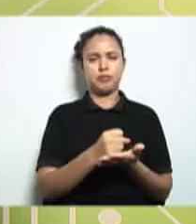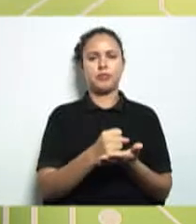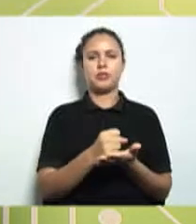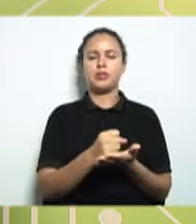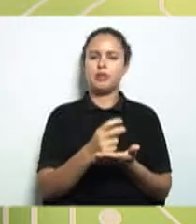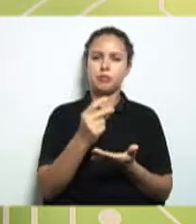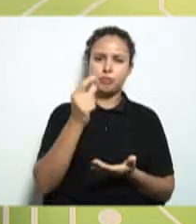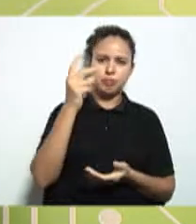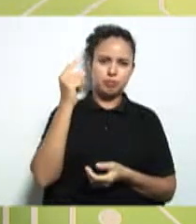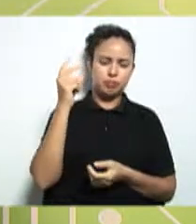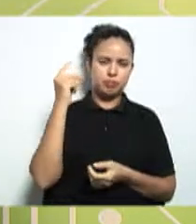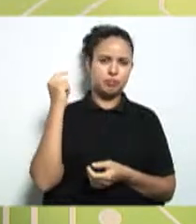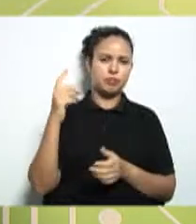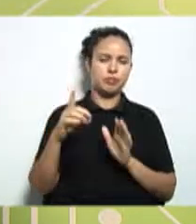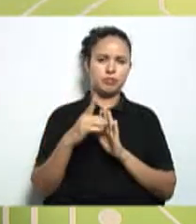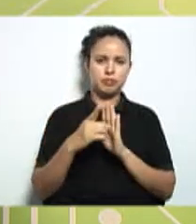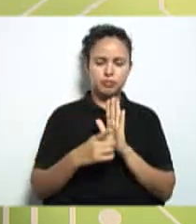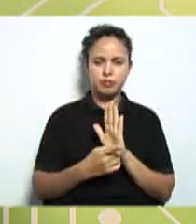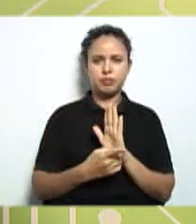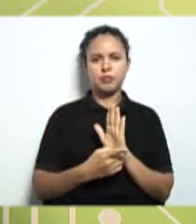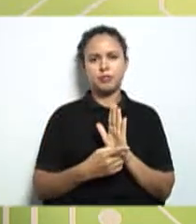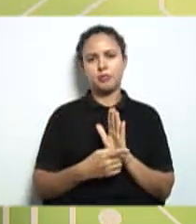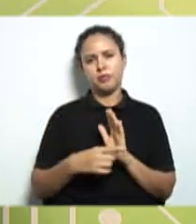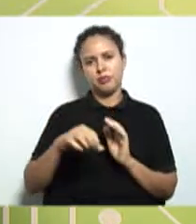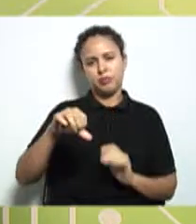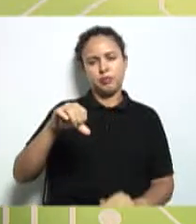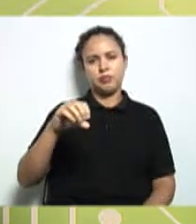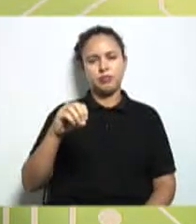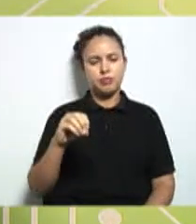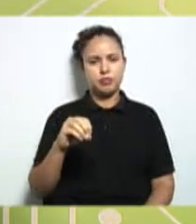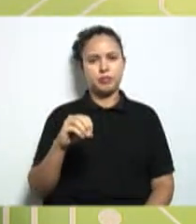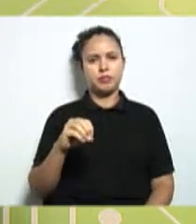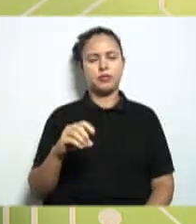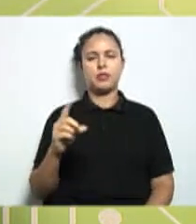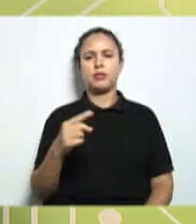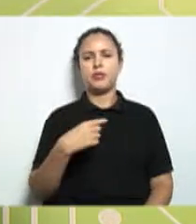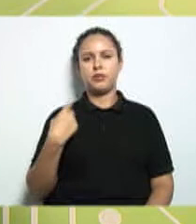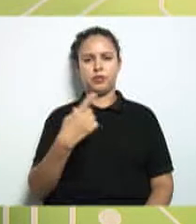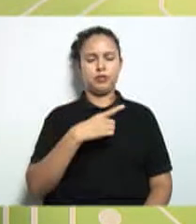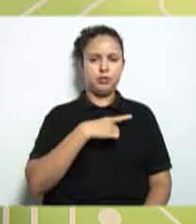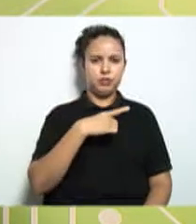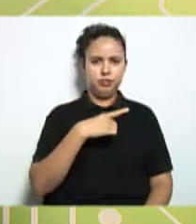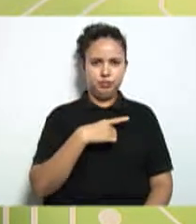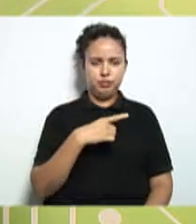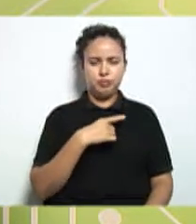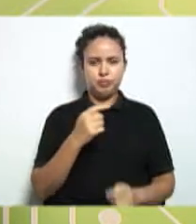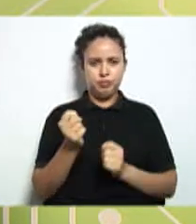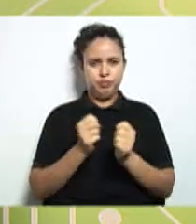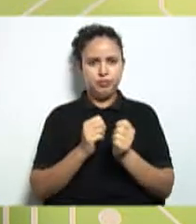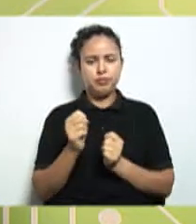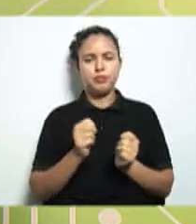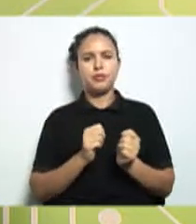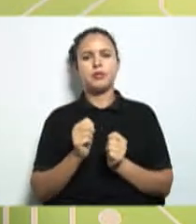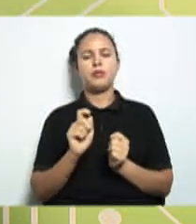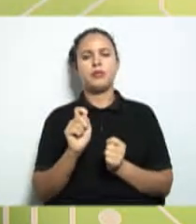90. Para nós que temos uma economia que ainda